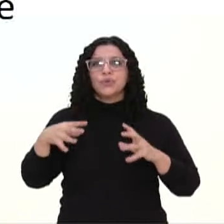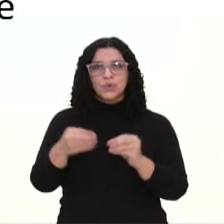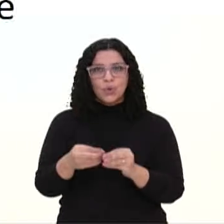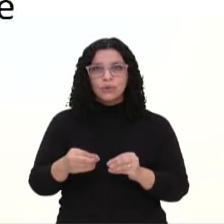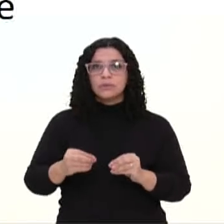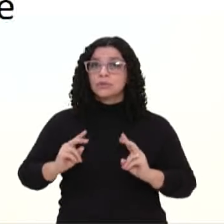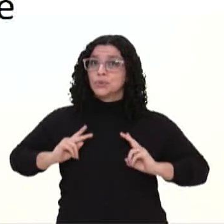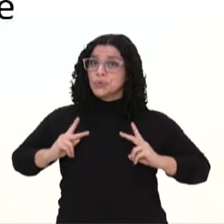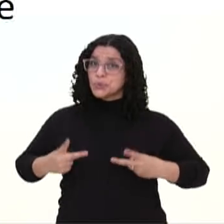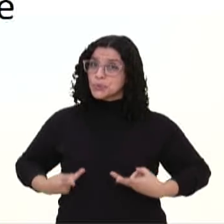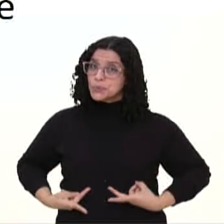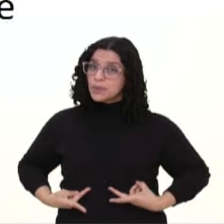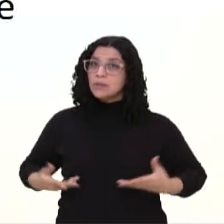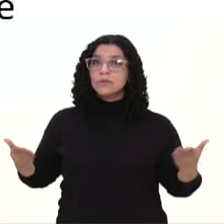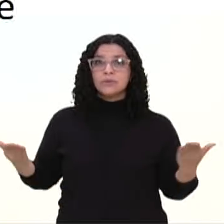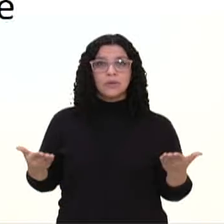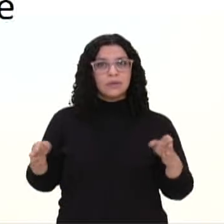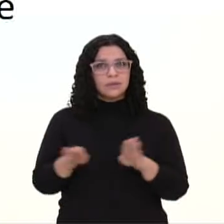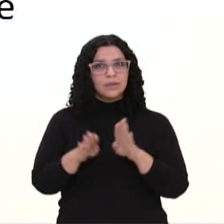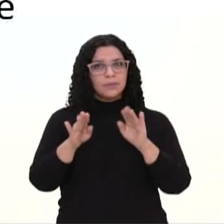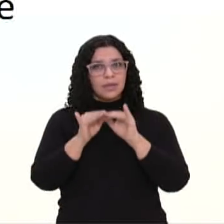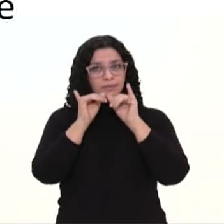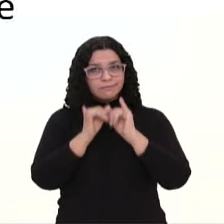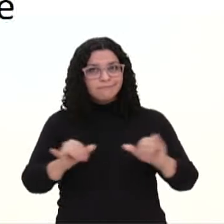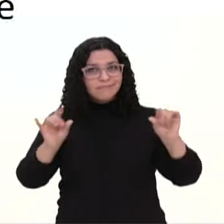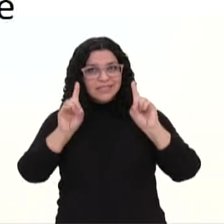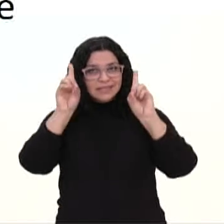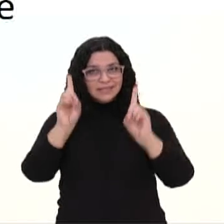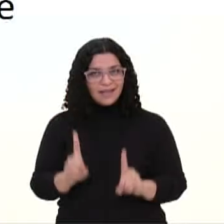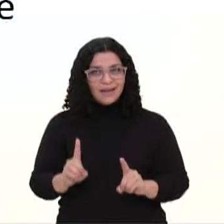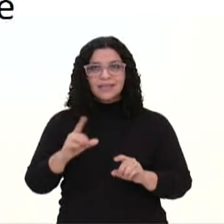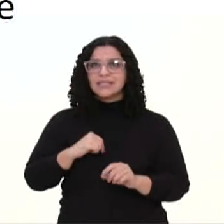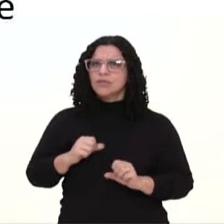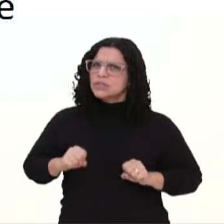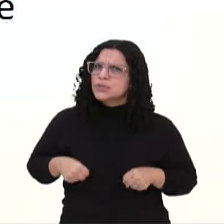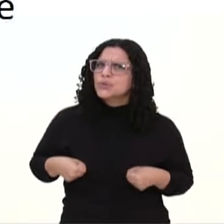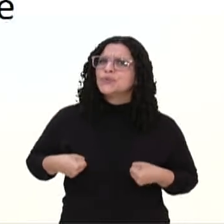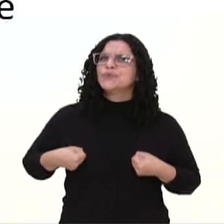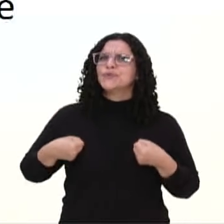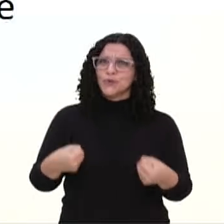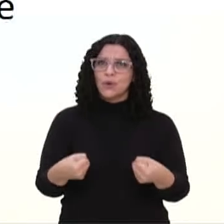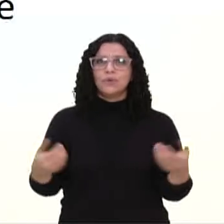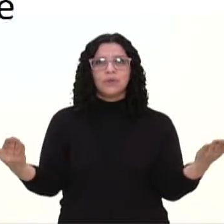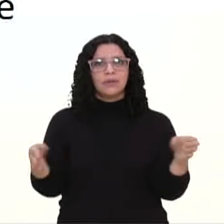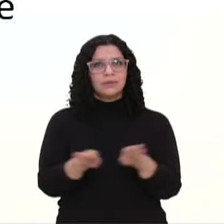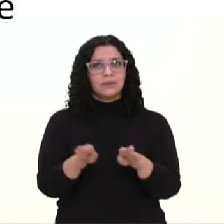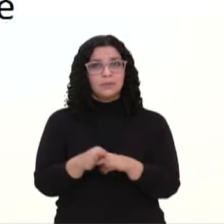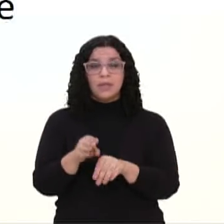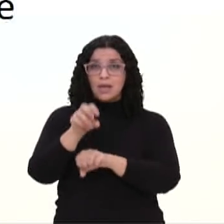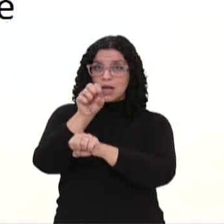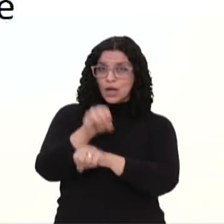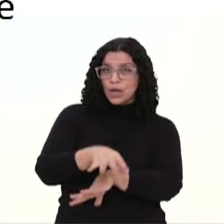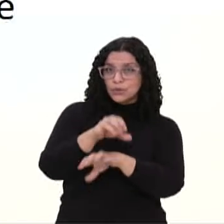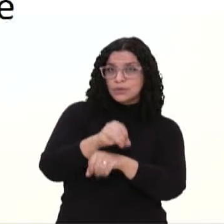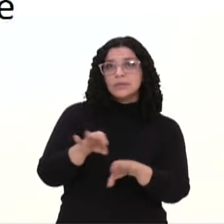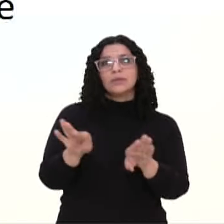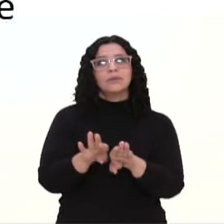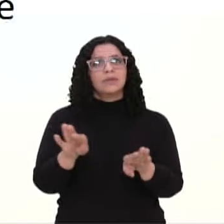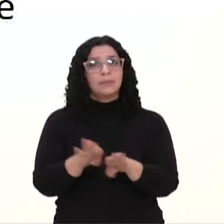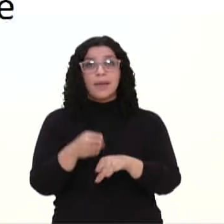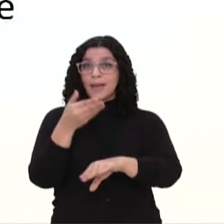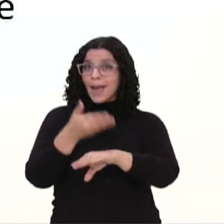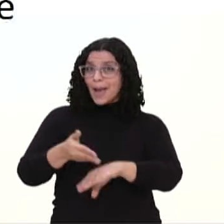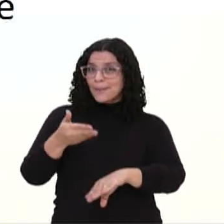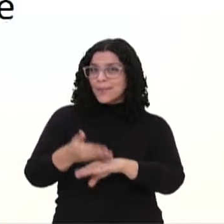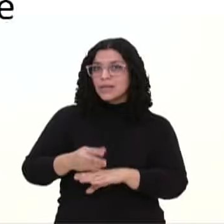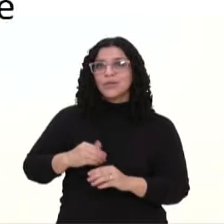os homens, tendo a sua declaração, se esforcem, através da educação e do ensino,